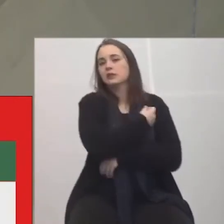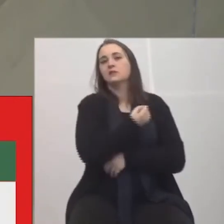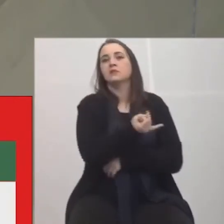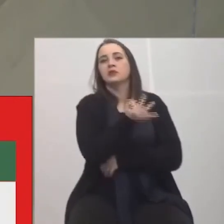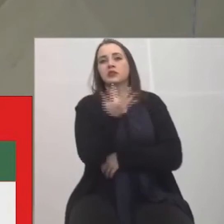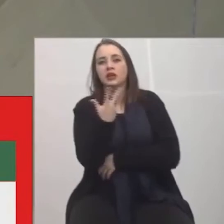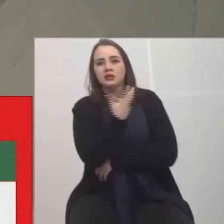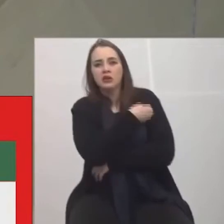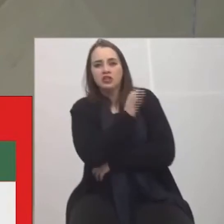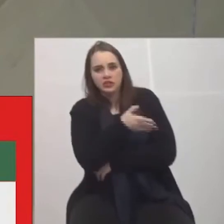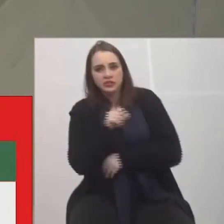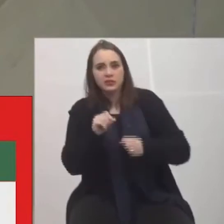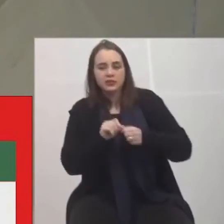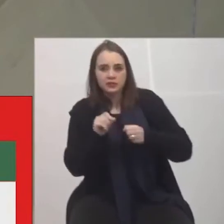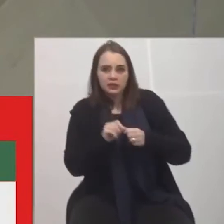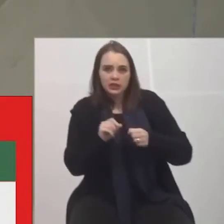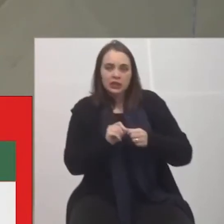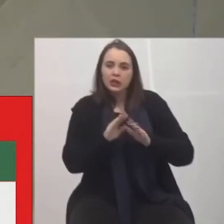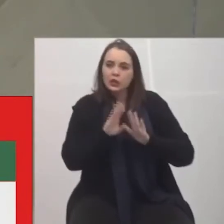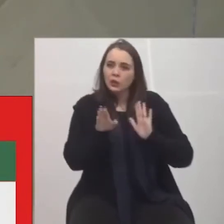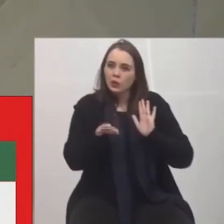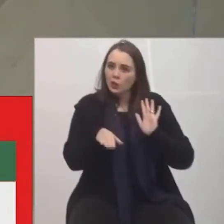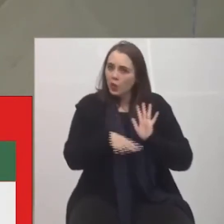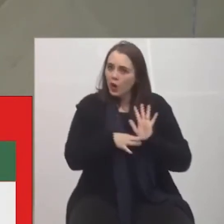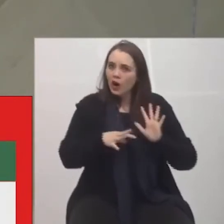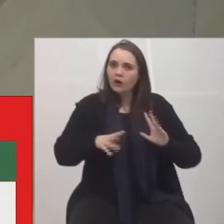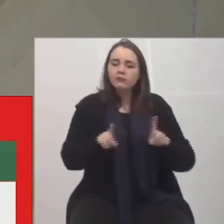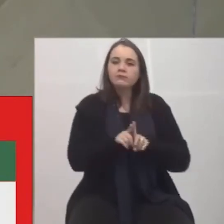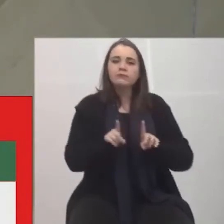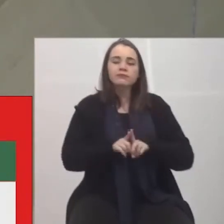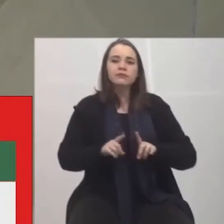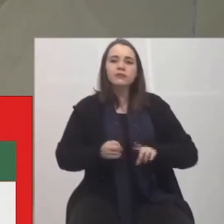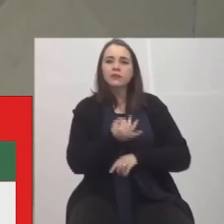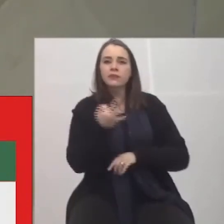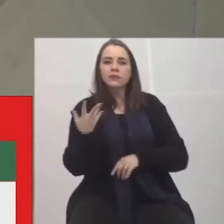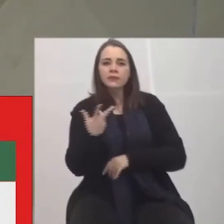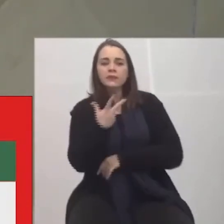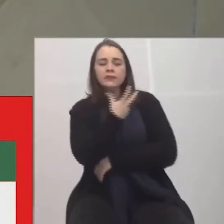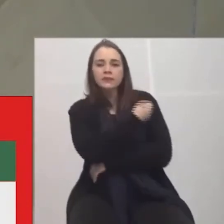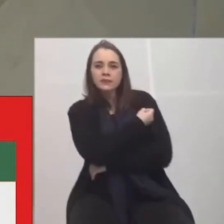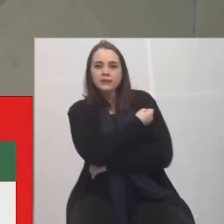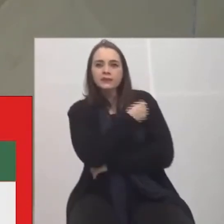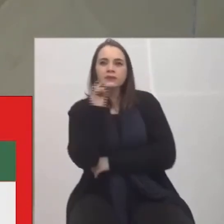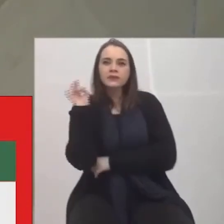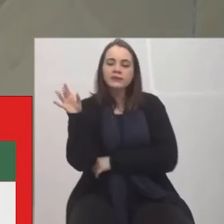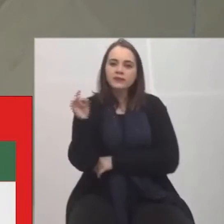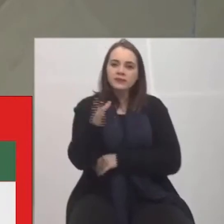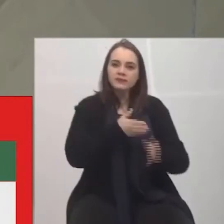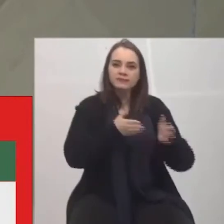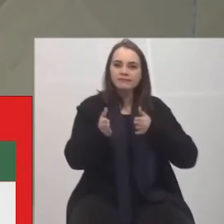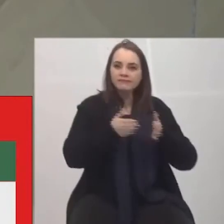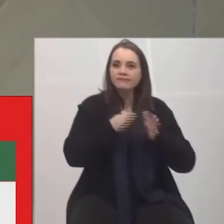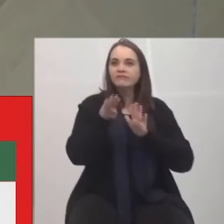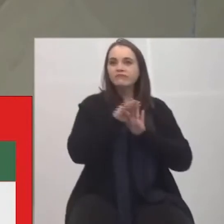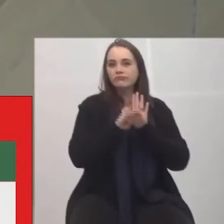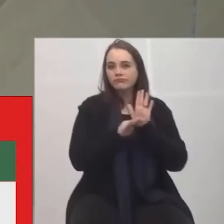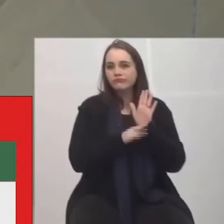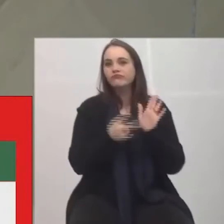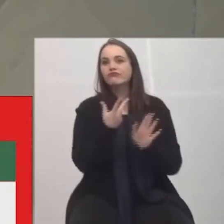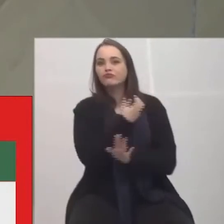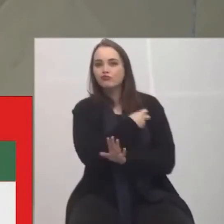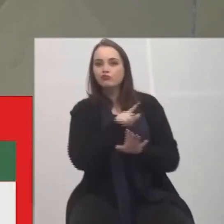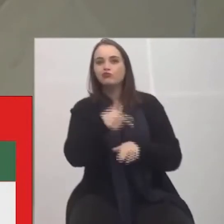doses aplicadas de maneira total, a quantidade de doses aplicadas para cada fase do programa, entre